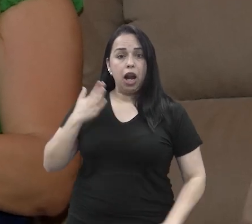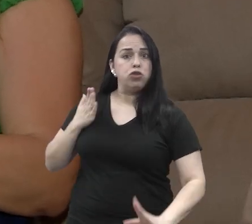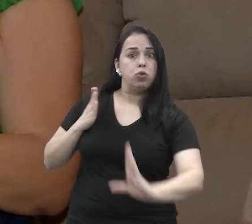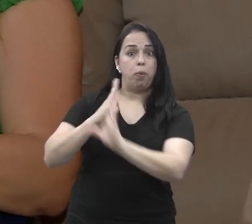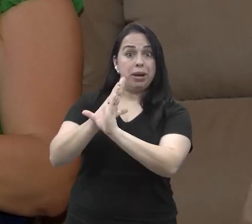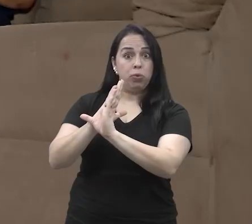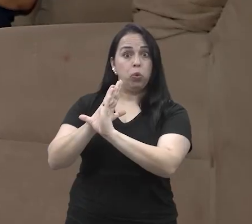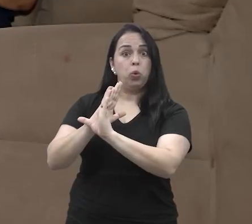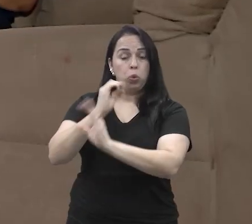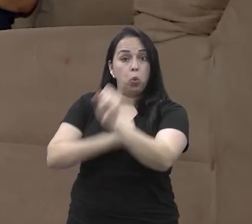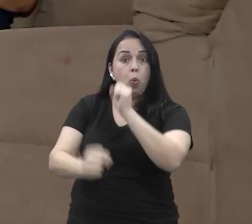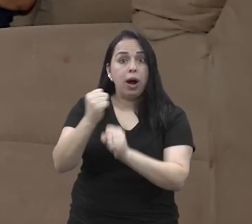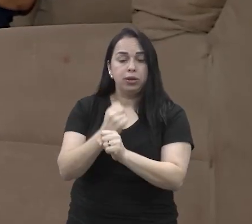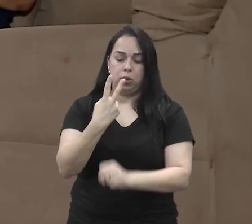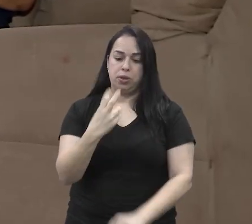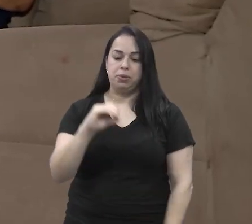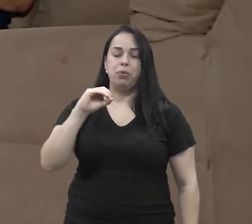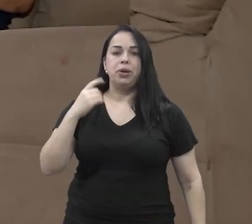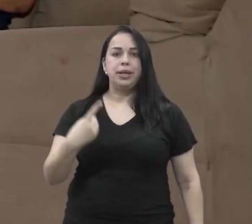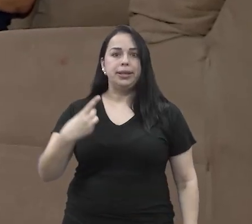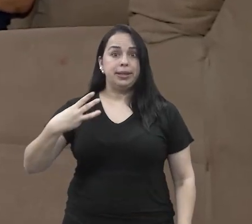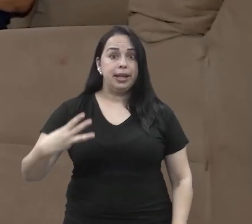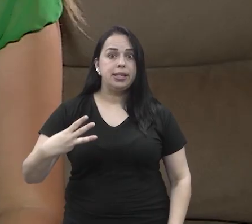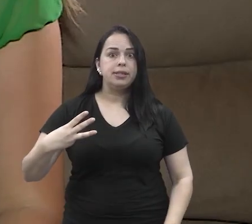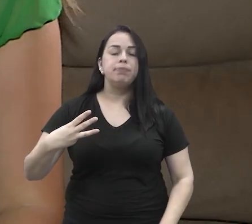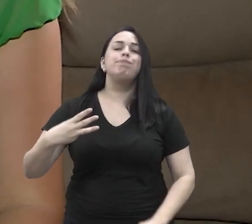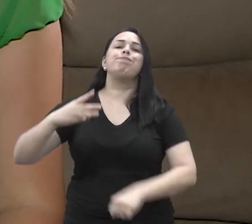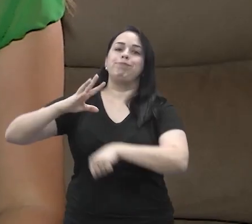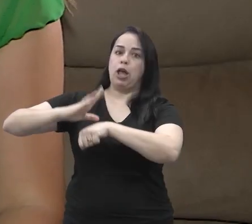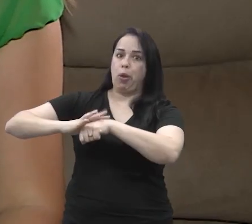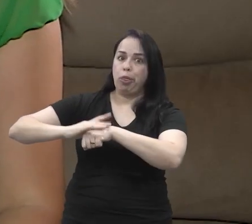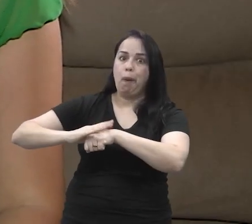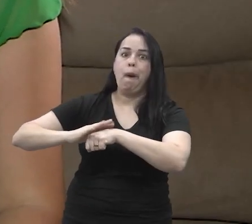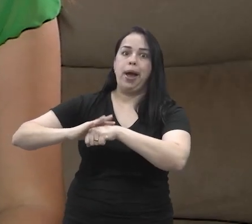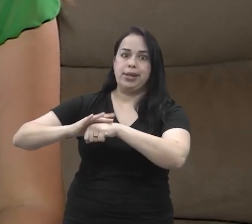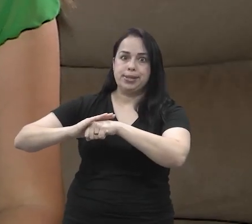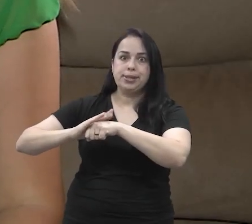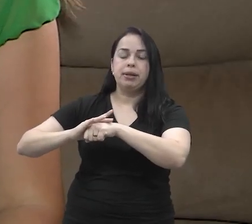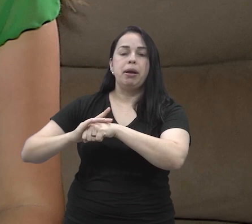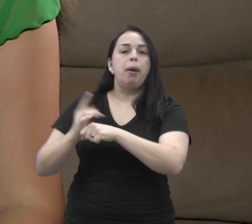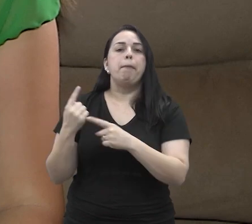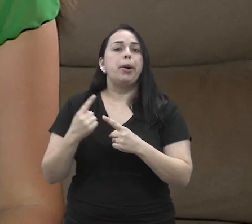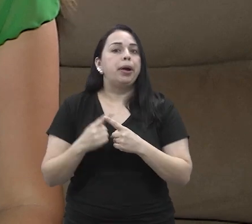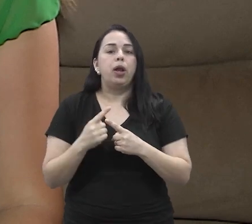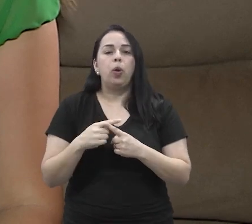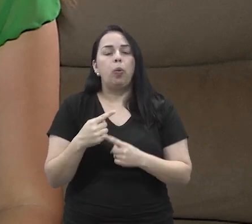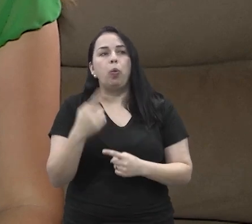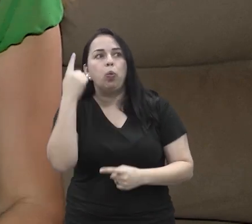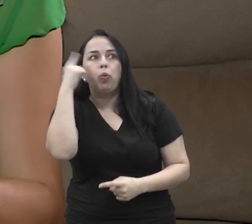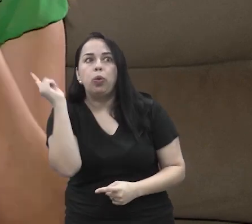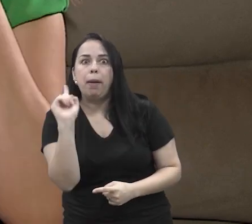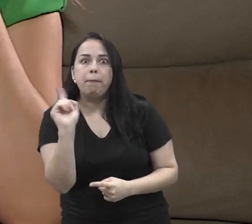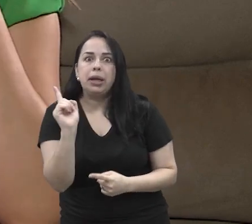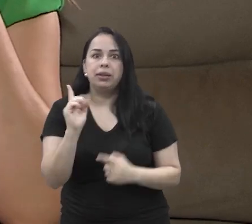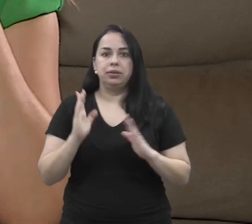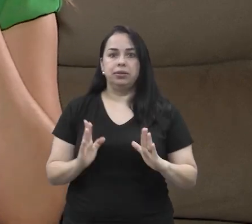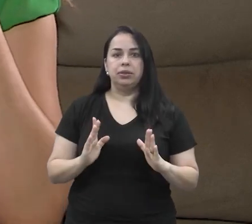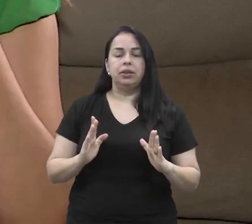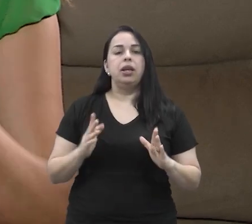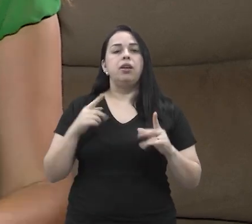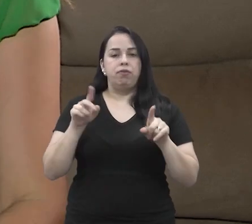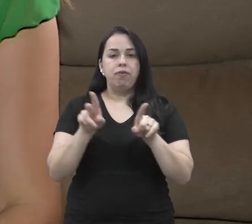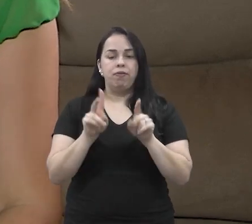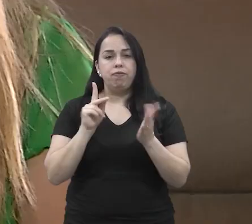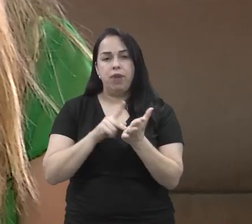tinha esclerose múltipla em 2013. Na época foi um susto, principalmente porque não conhecia